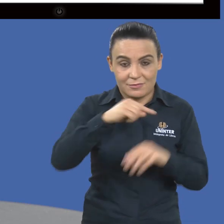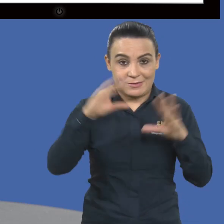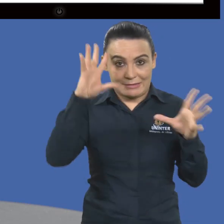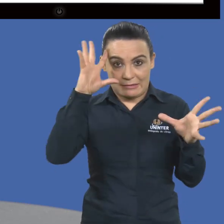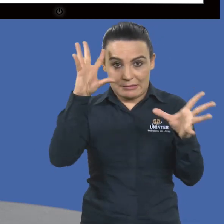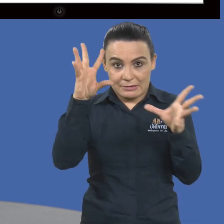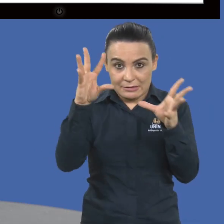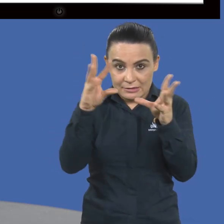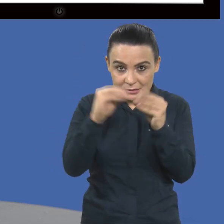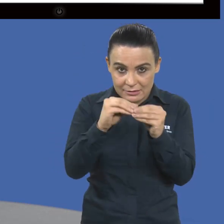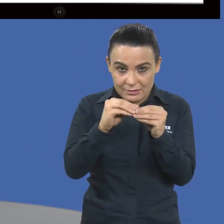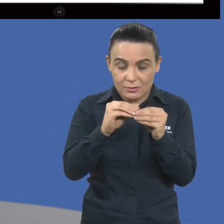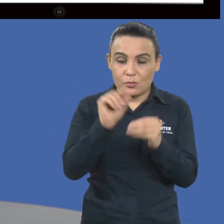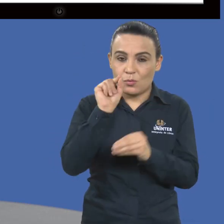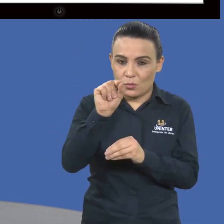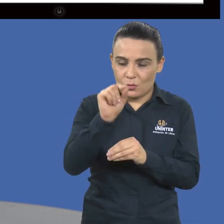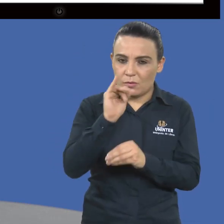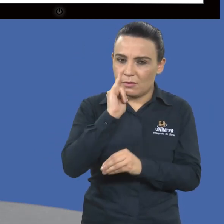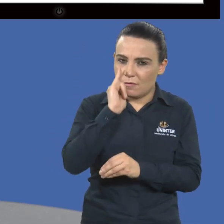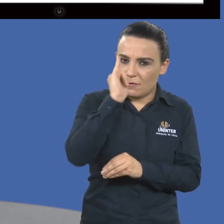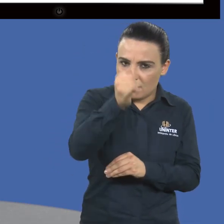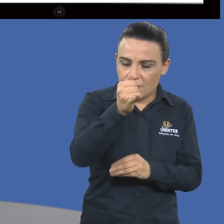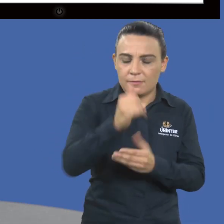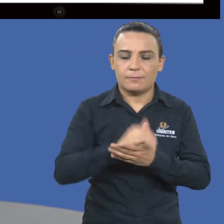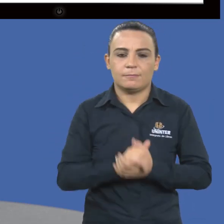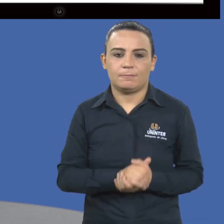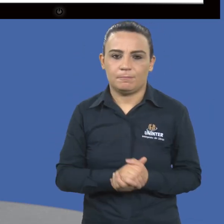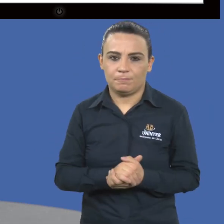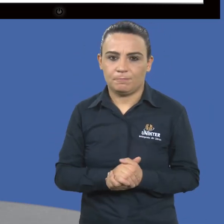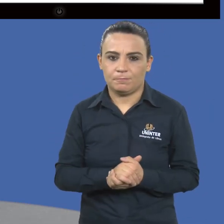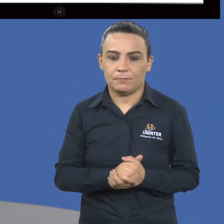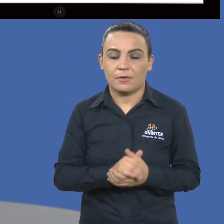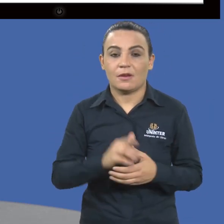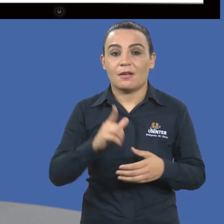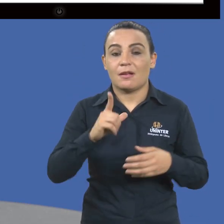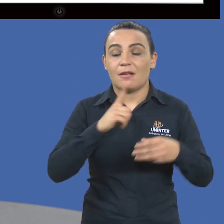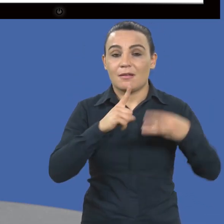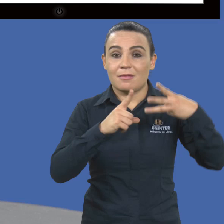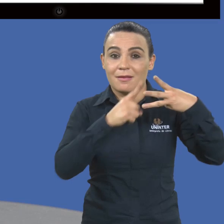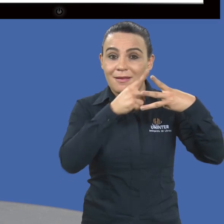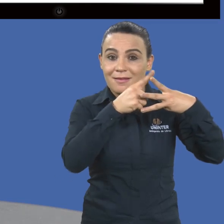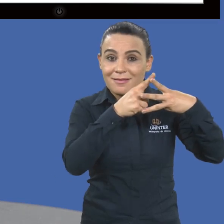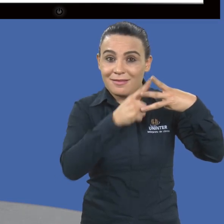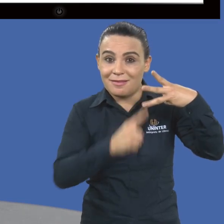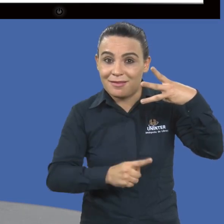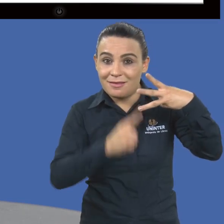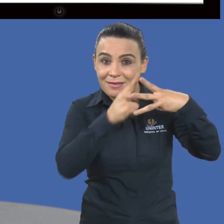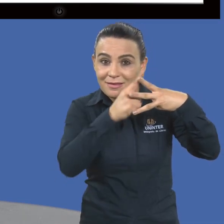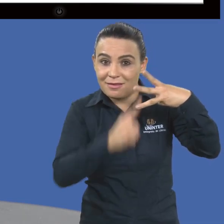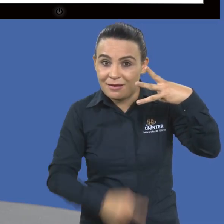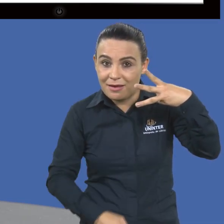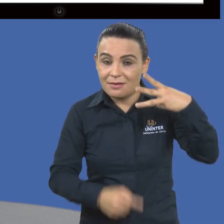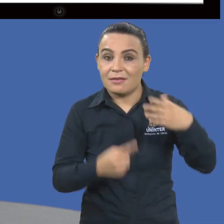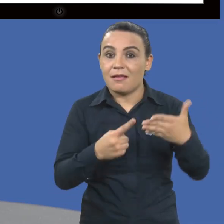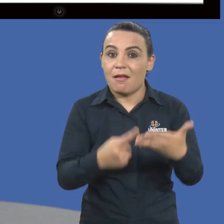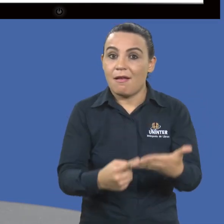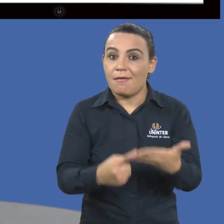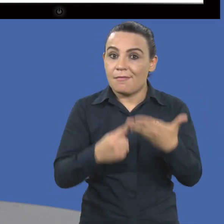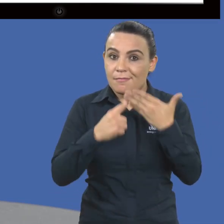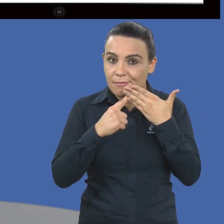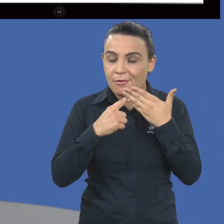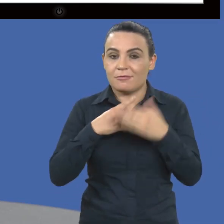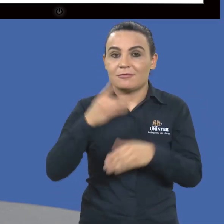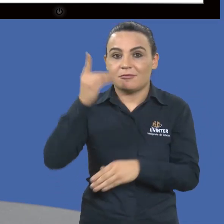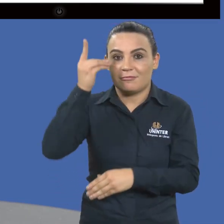todos vocês entenderem, eu diria assim, nós temos 3 condições